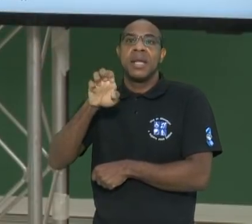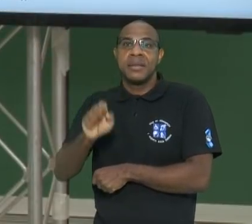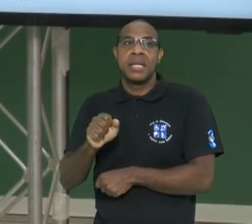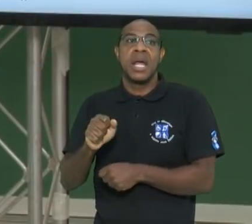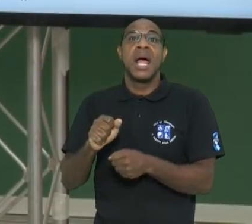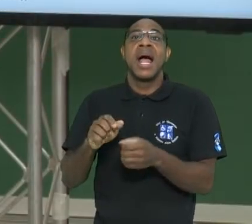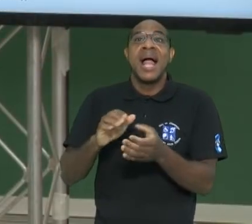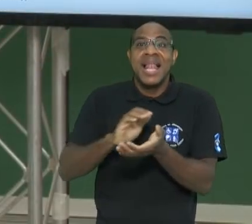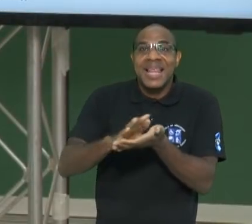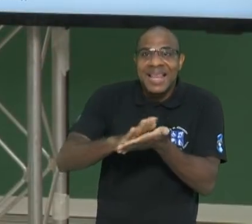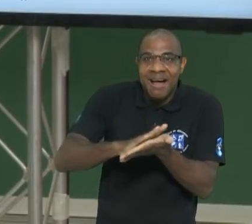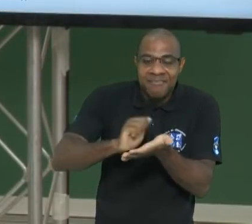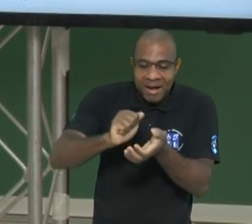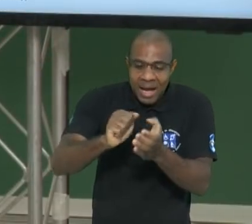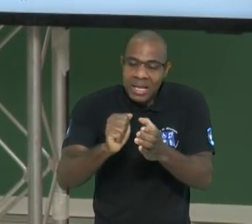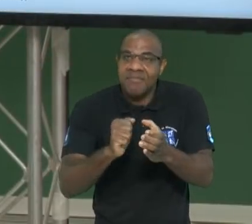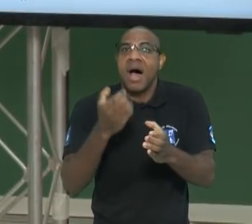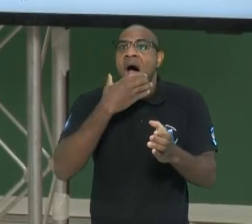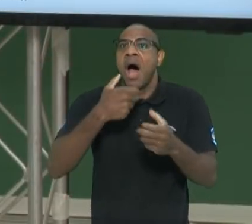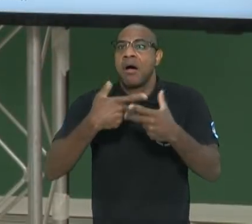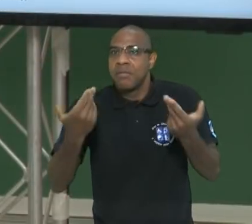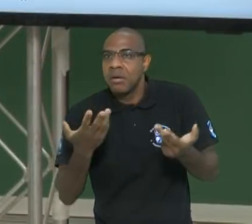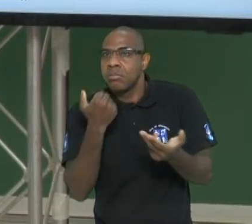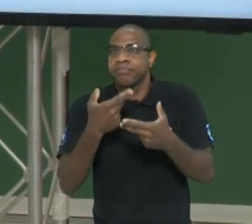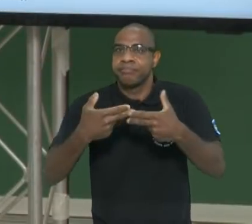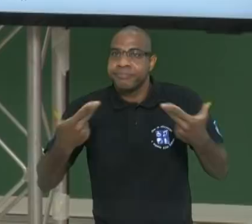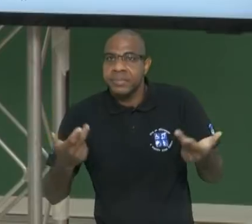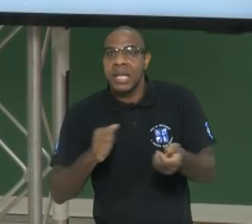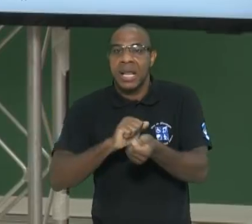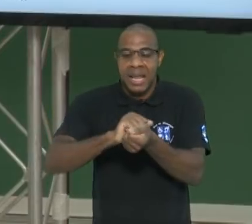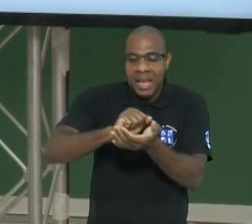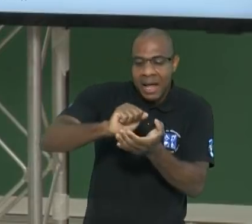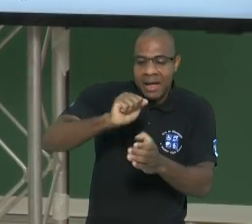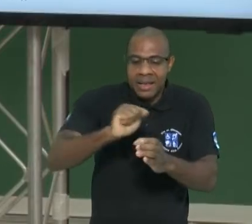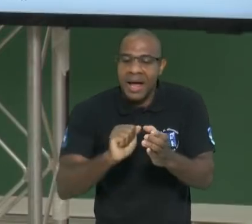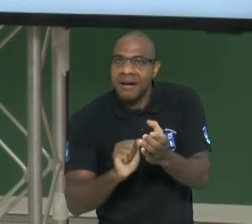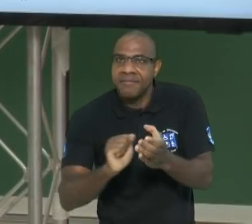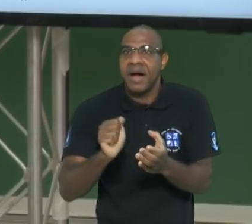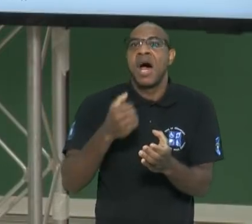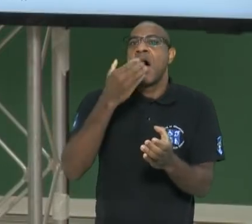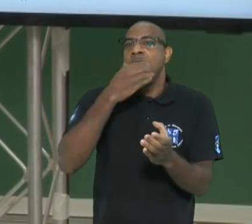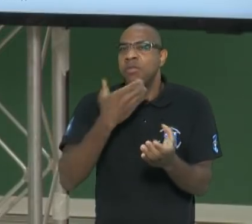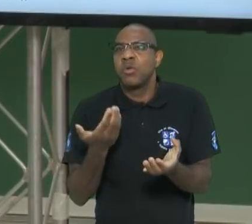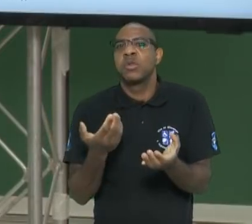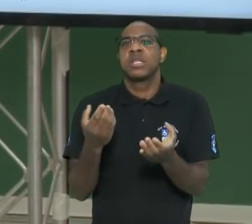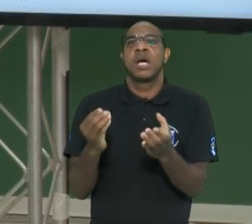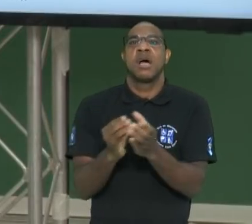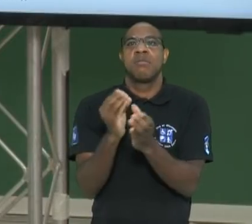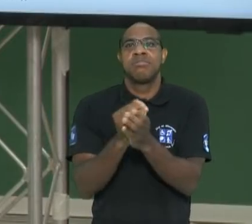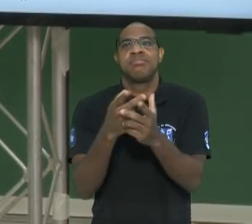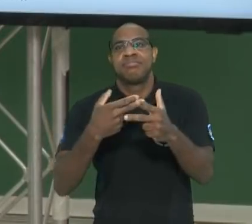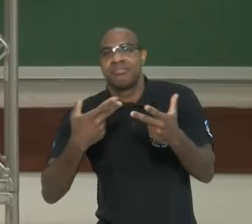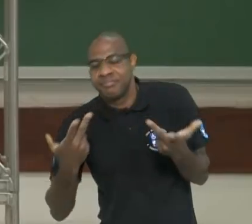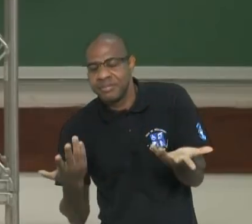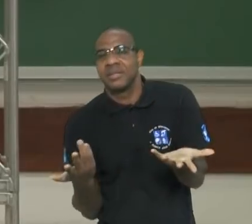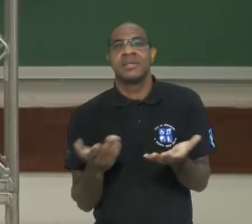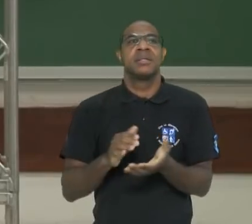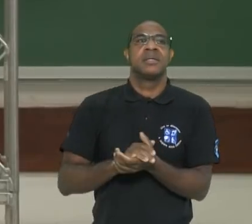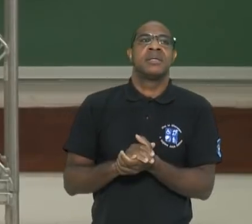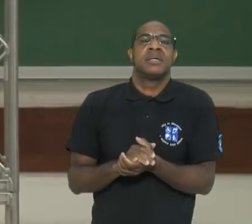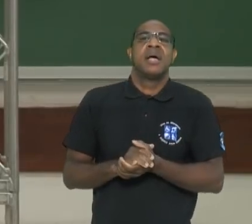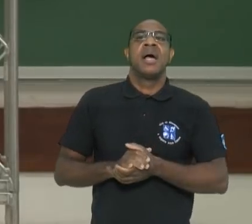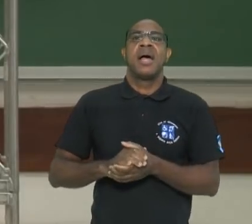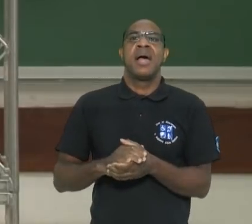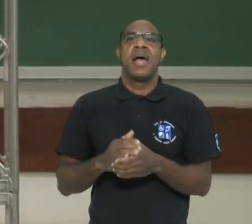lavar muito bem os alimentos, principalmente aqueles que são crus, frutas, verduras e legumes, deixa